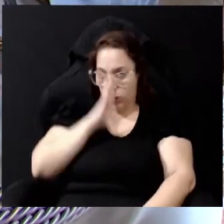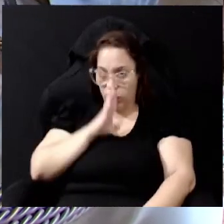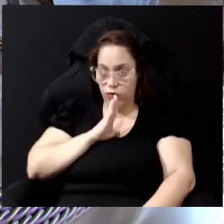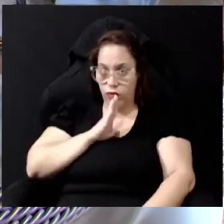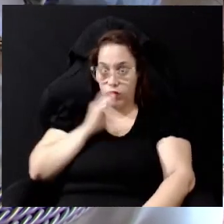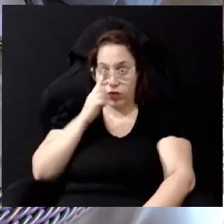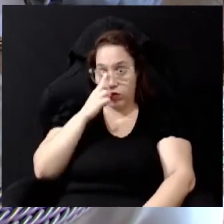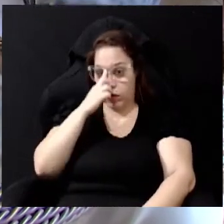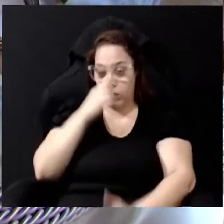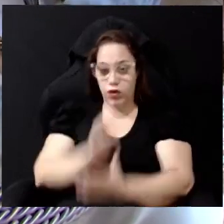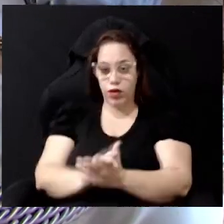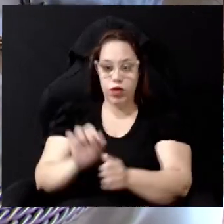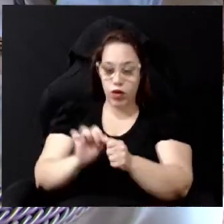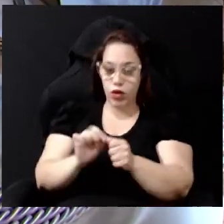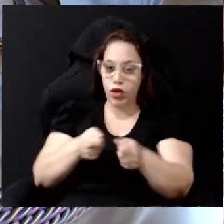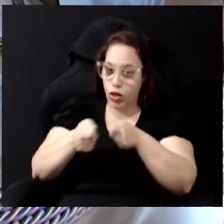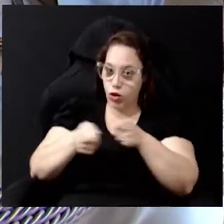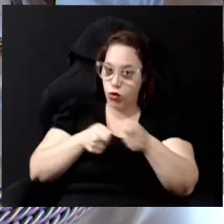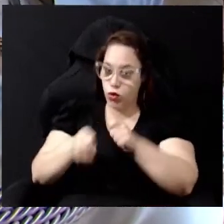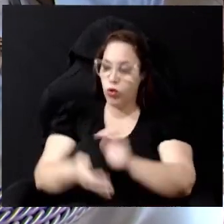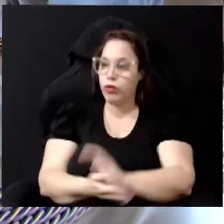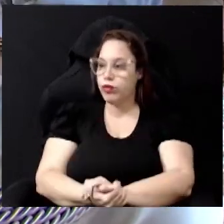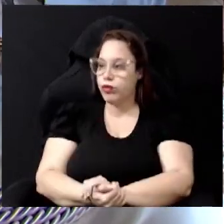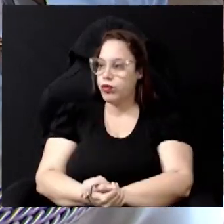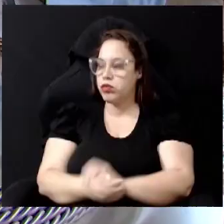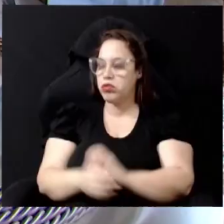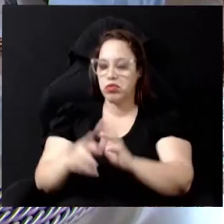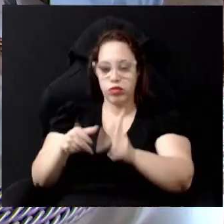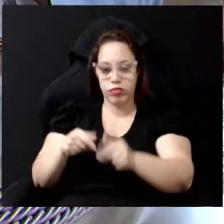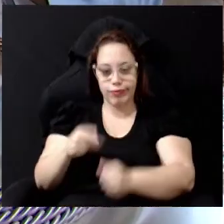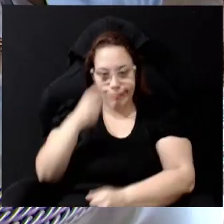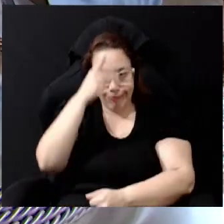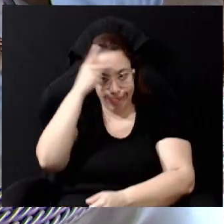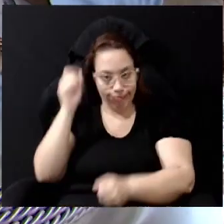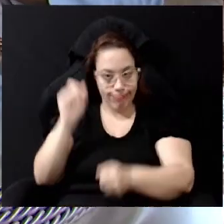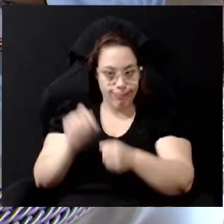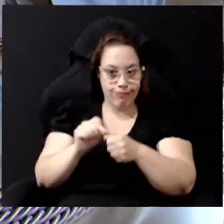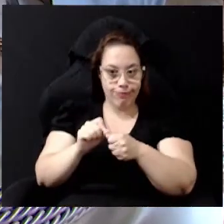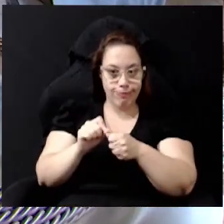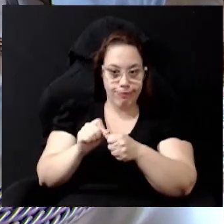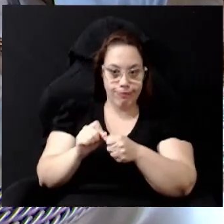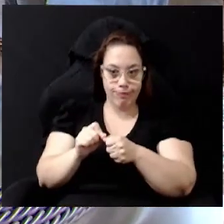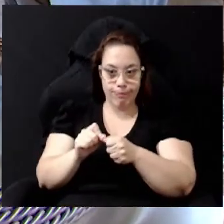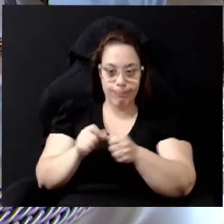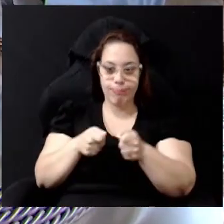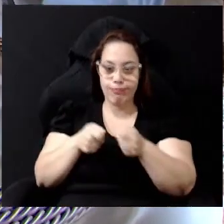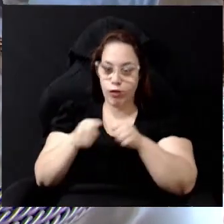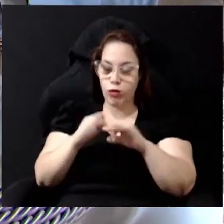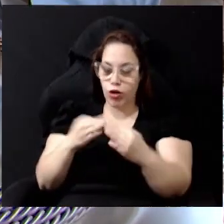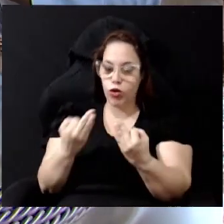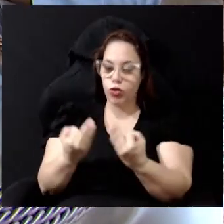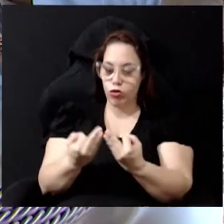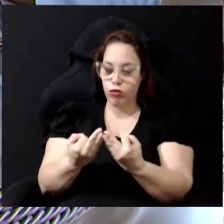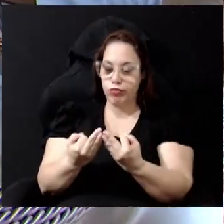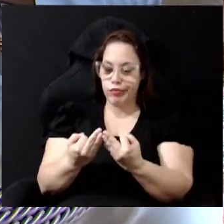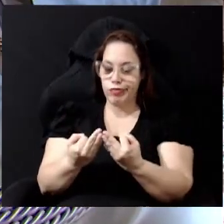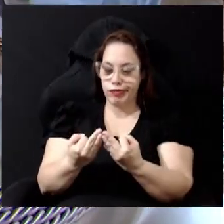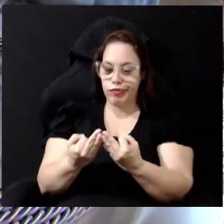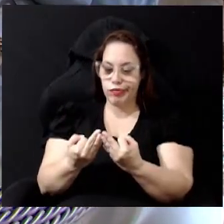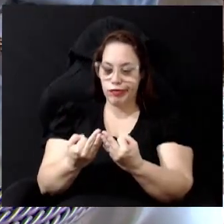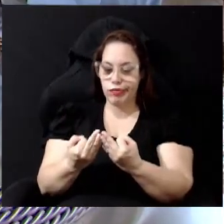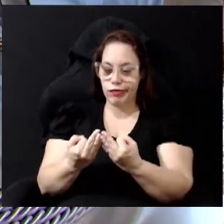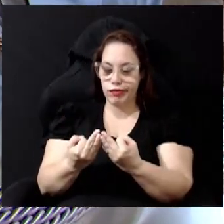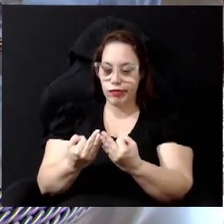esse controle. Então, tudo que a pessoa puder fazer para ter esse planejamento familiar, do planejamento do orçamento